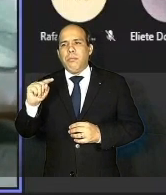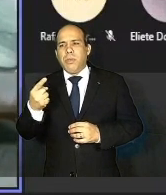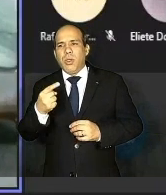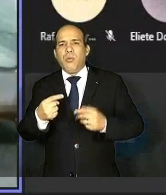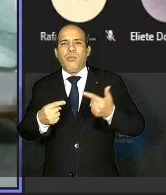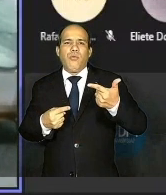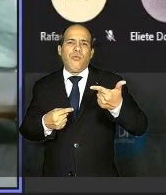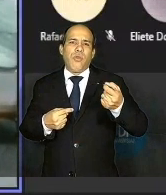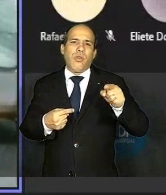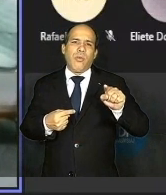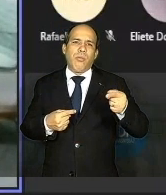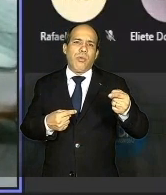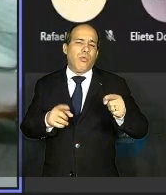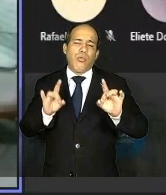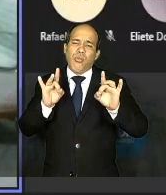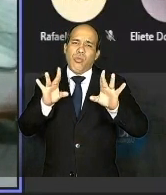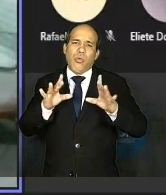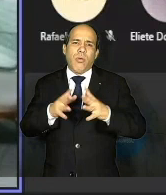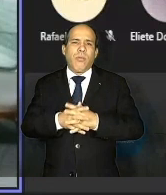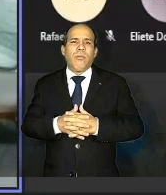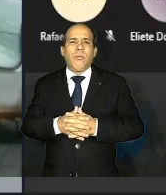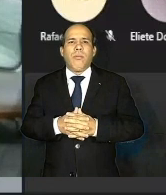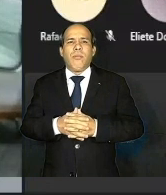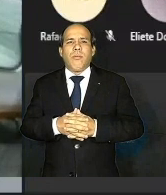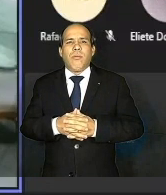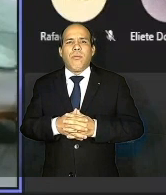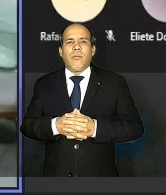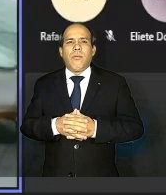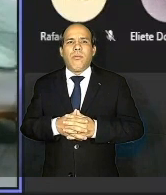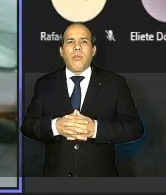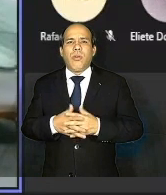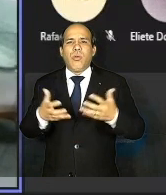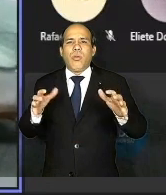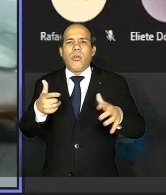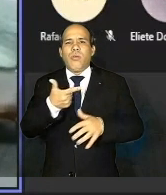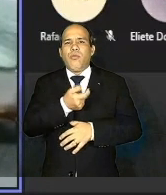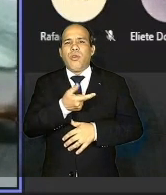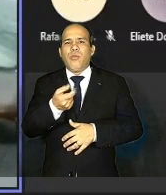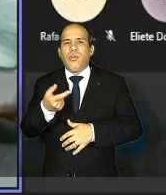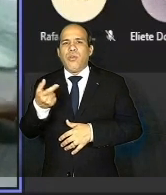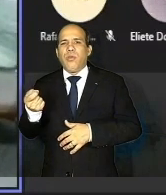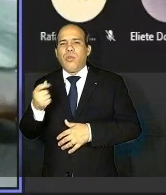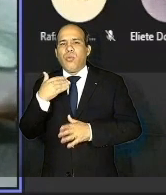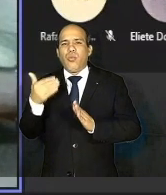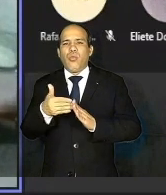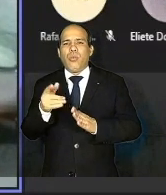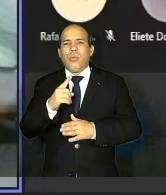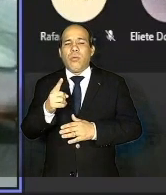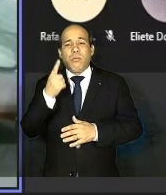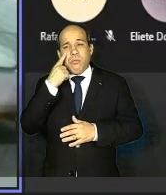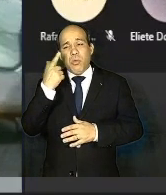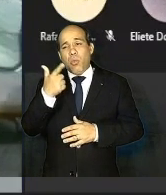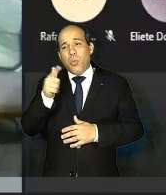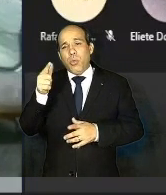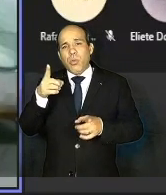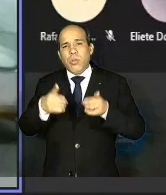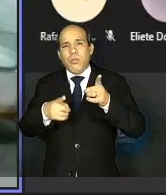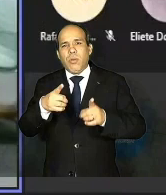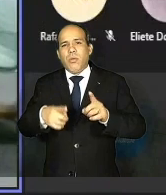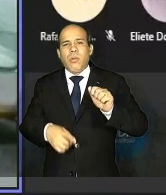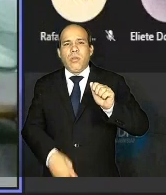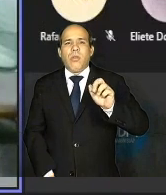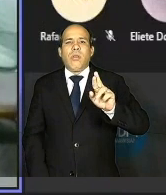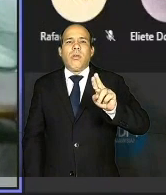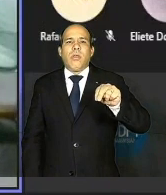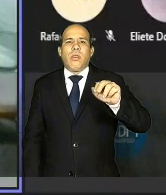Perfeito. Então, 30 e 20, senhor presidente, é o que eu... Inicialmente, porque houve esse equívoco de colocar 20 para todos.